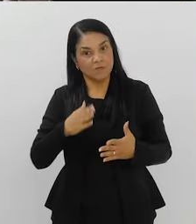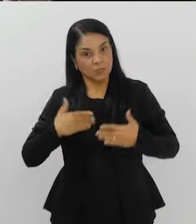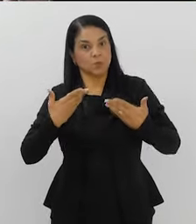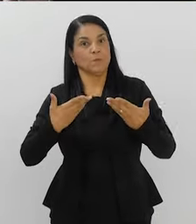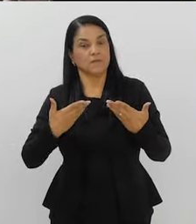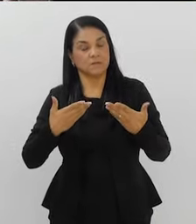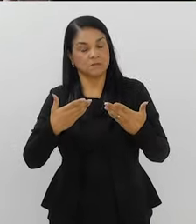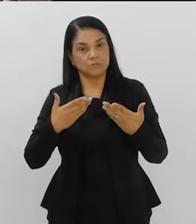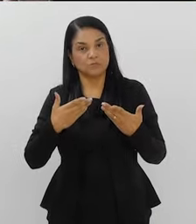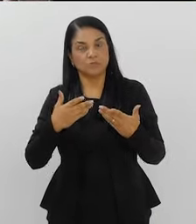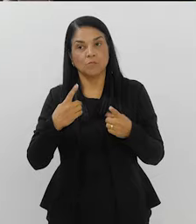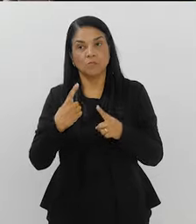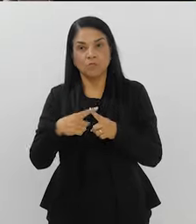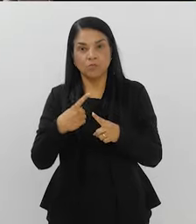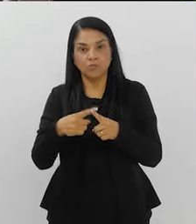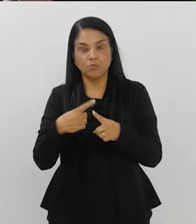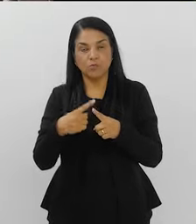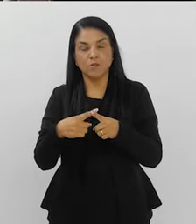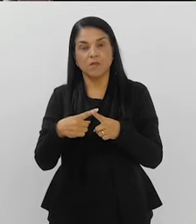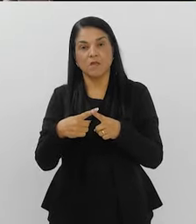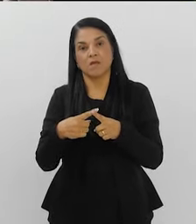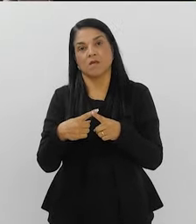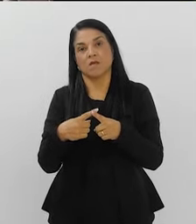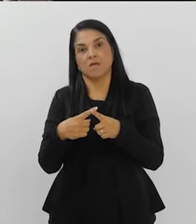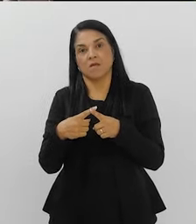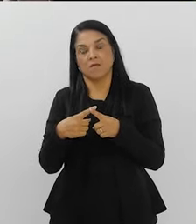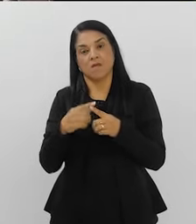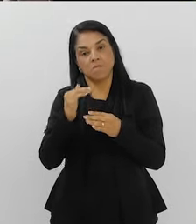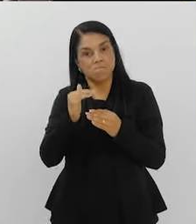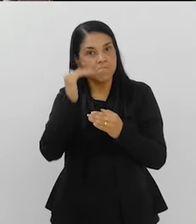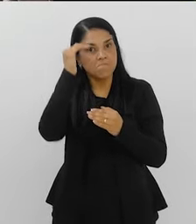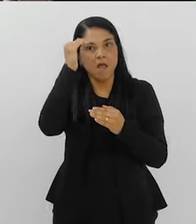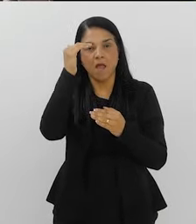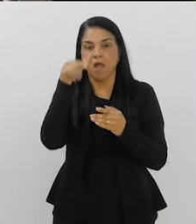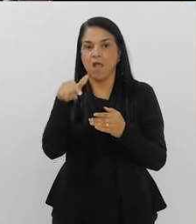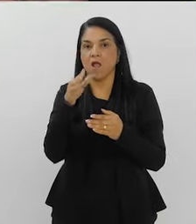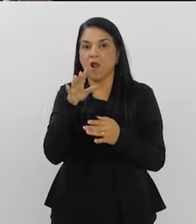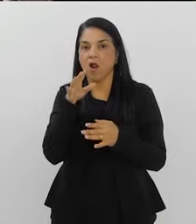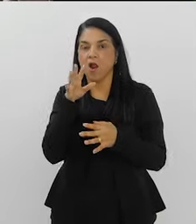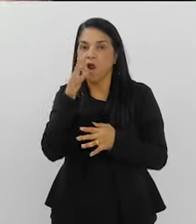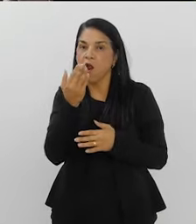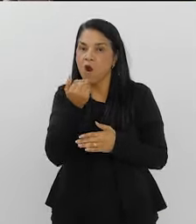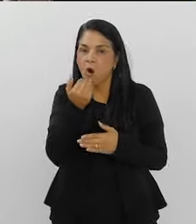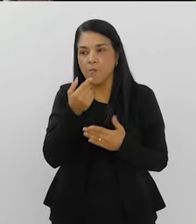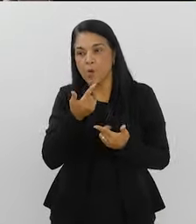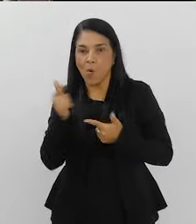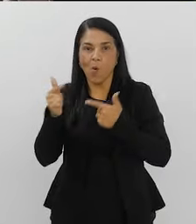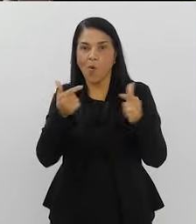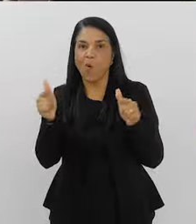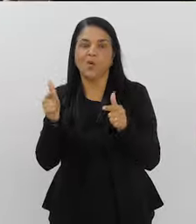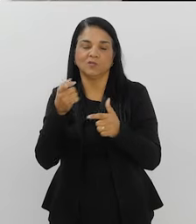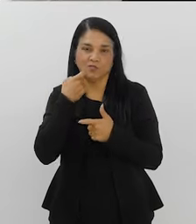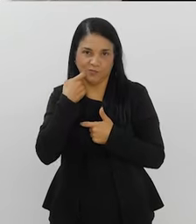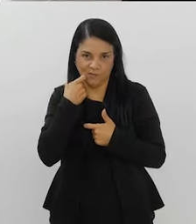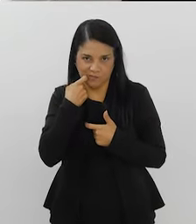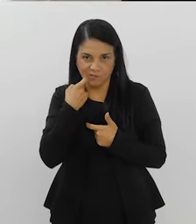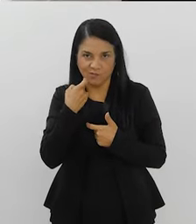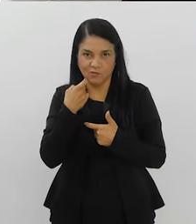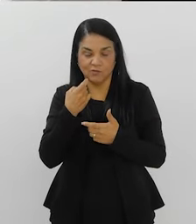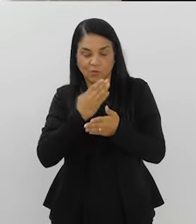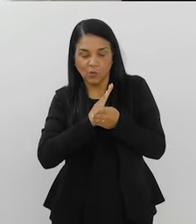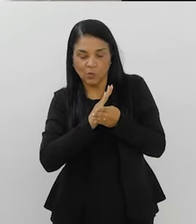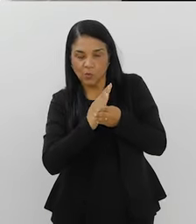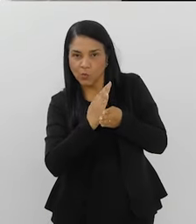surpresa, porque é um animal também topo de cadeia, é meso, né? Ele alimenta de outros animais. Ele é um